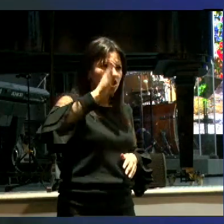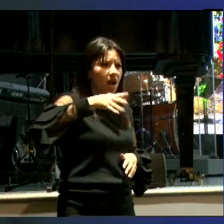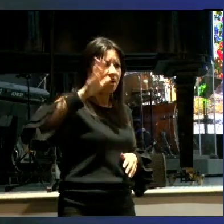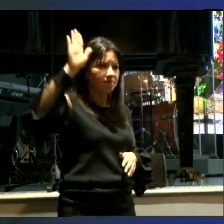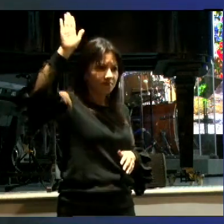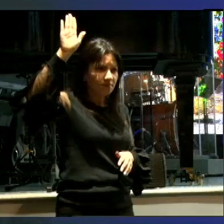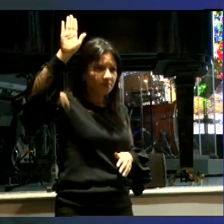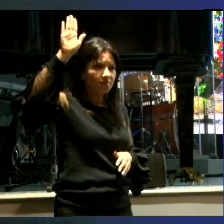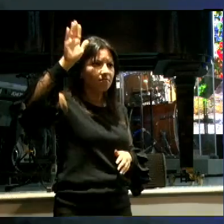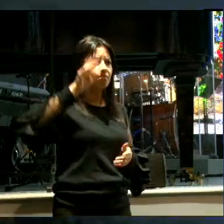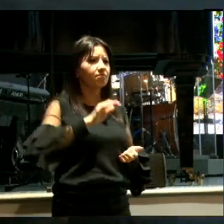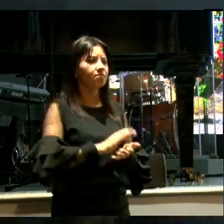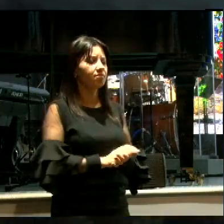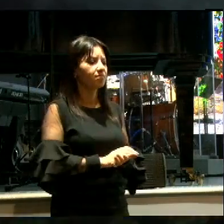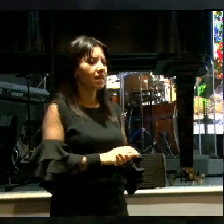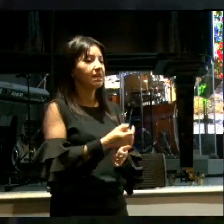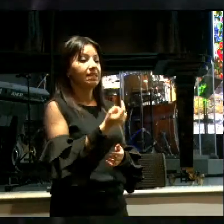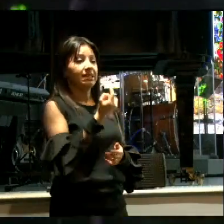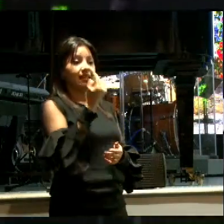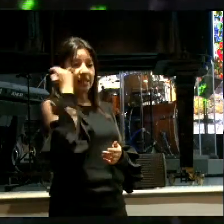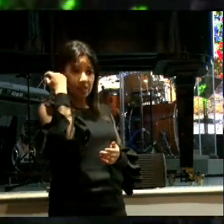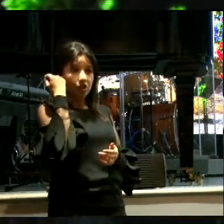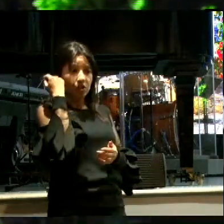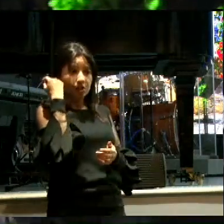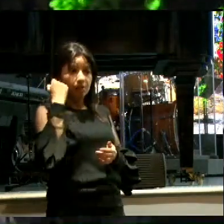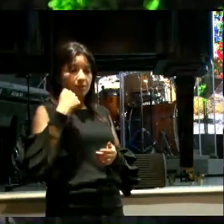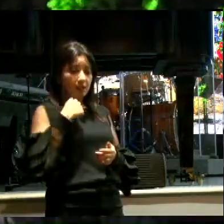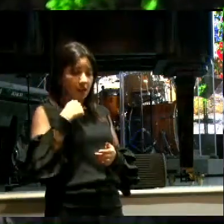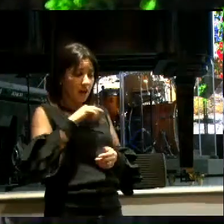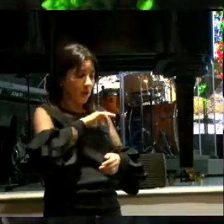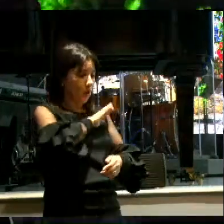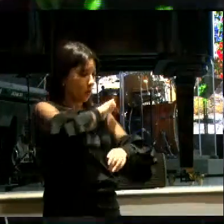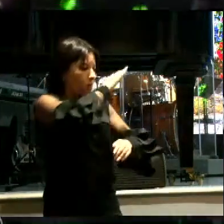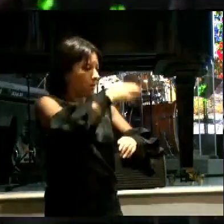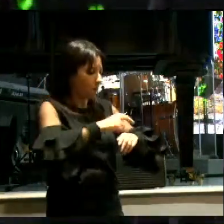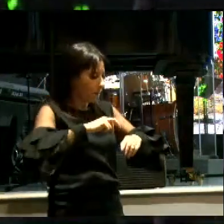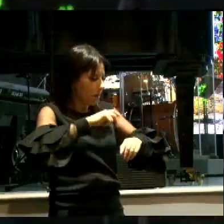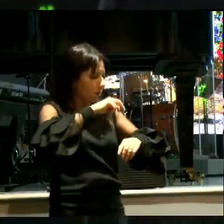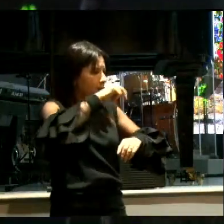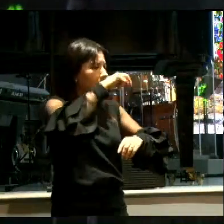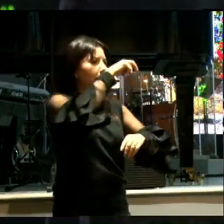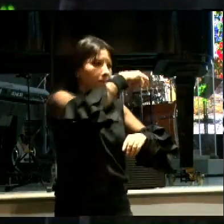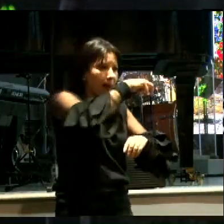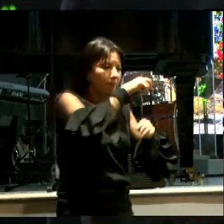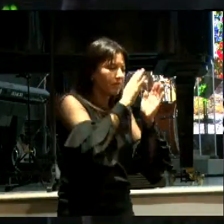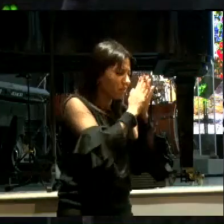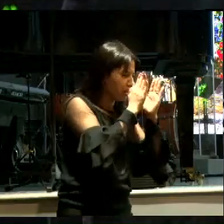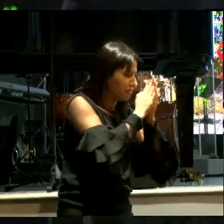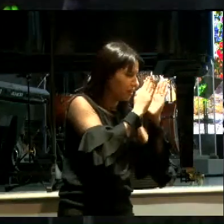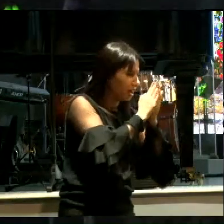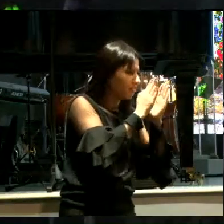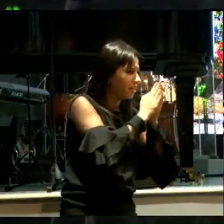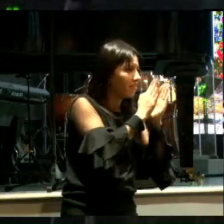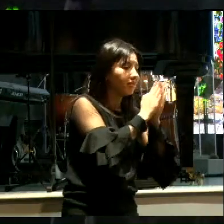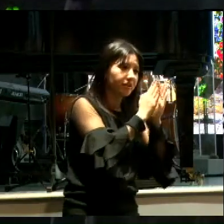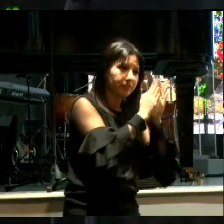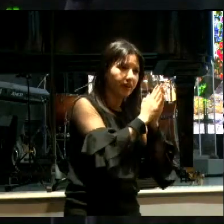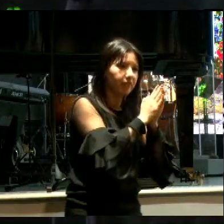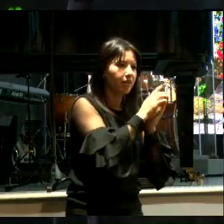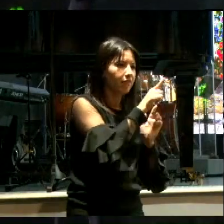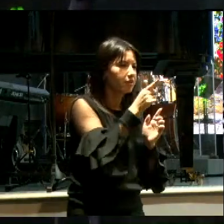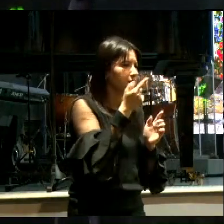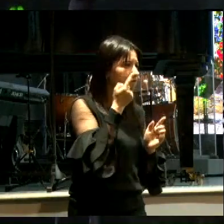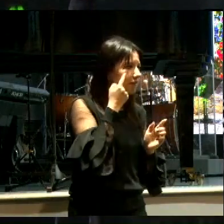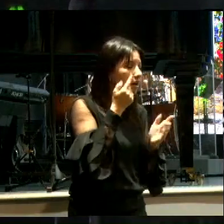Se naquela época caía brasa, por que que hoje não tem brasa? Fala para mim, porque você tem visto brasa hoje?